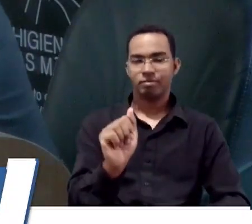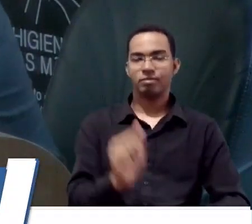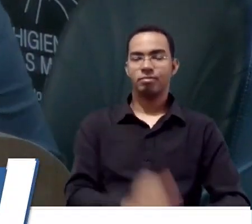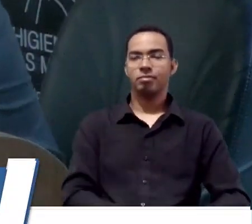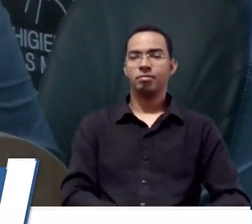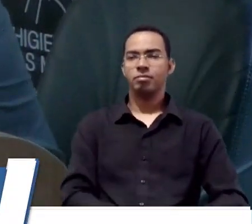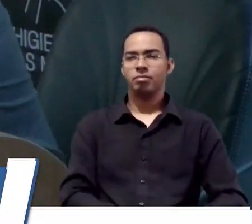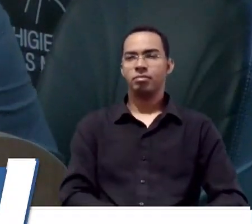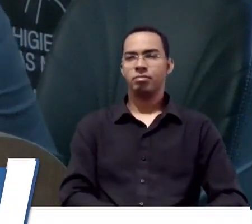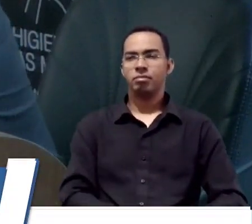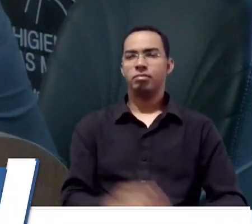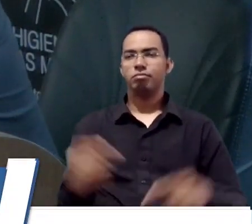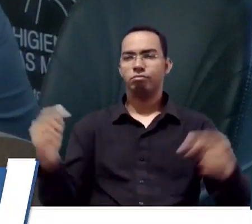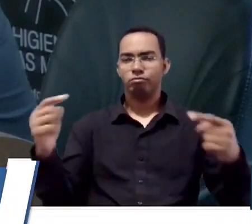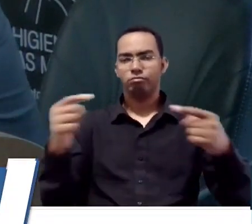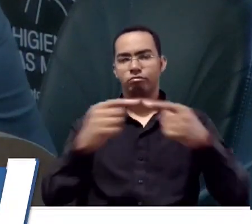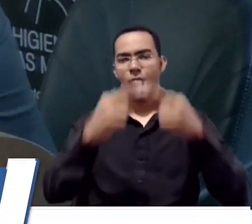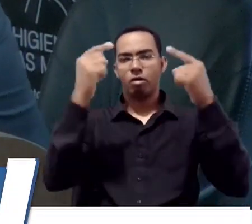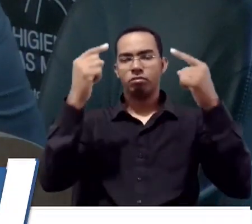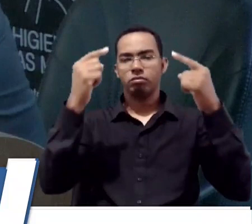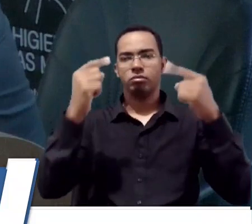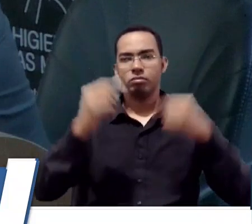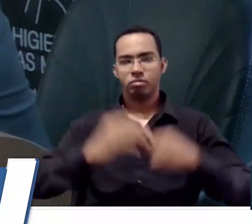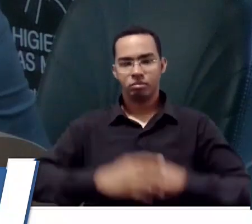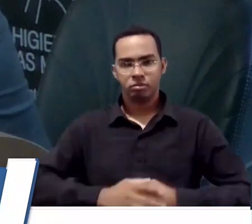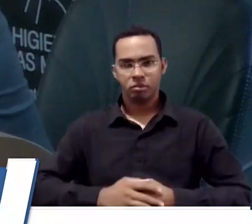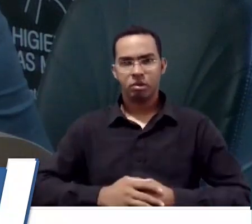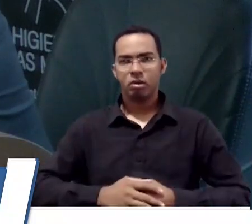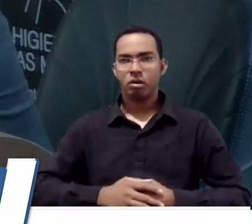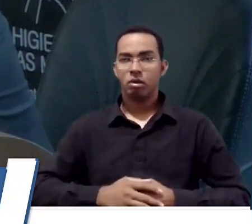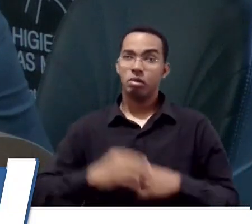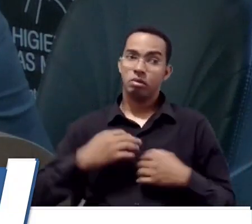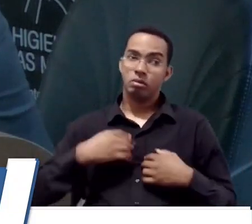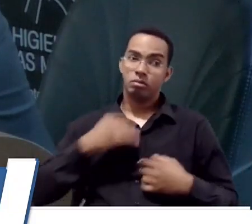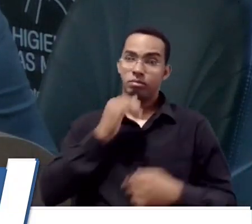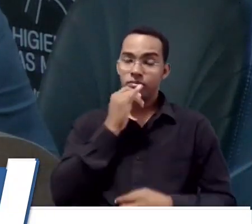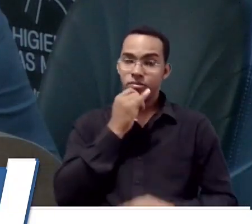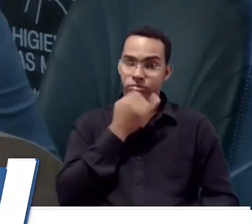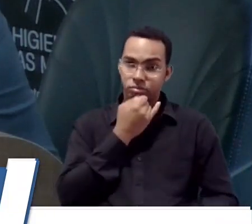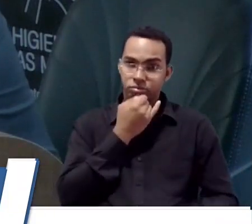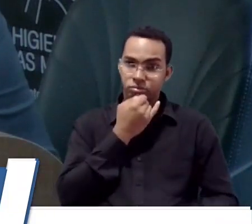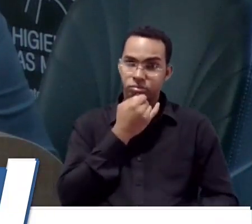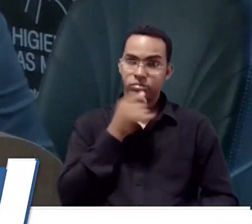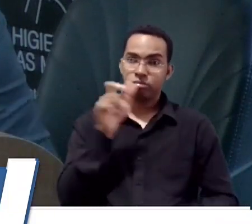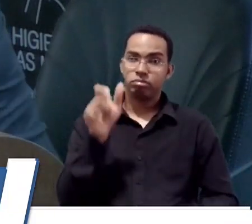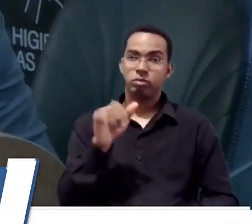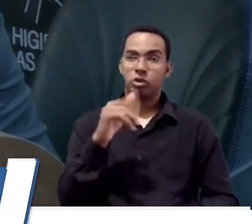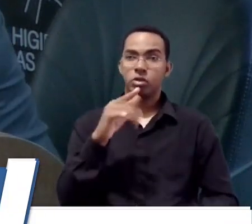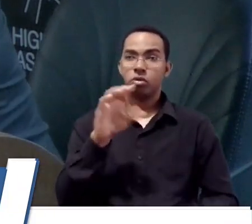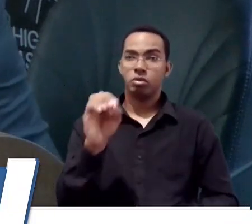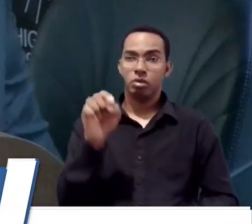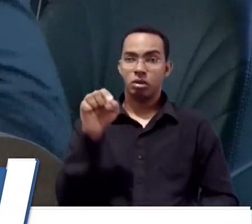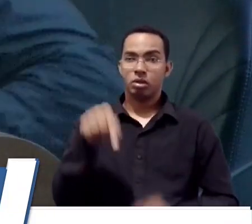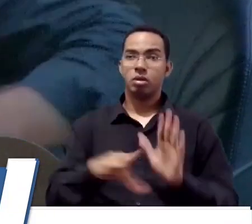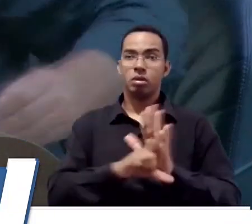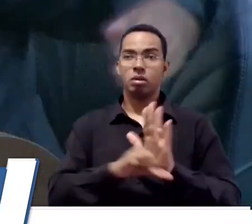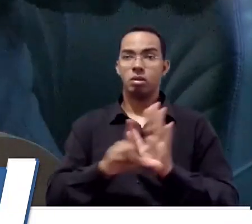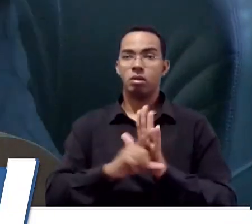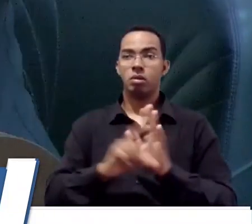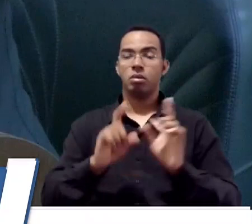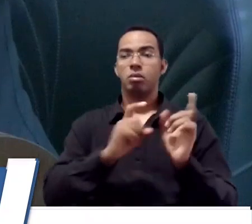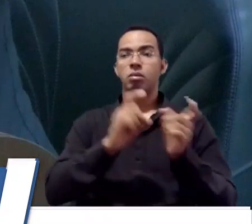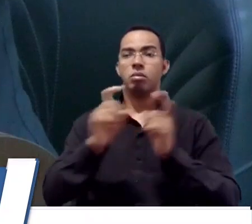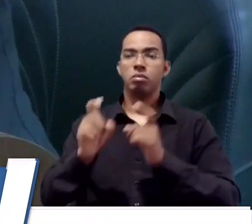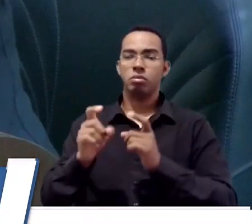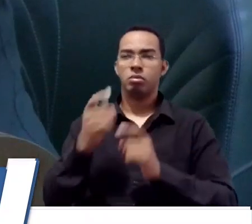Fazer uma pontuação aqui primeiro. Eu fico até um pouco triste, João, porque essa Casa de Lei está debatendo, e